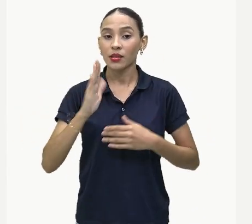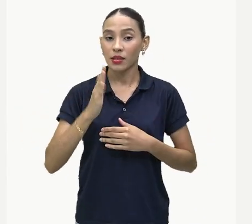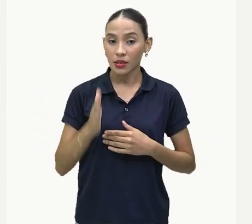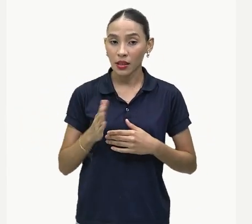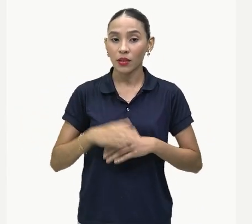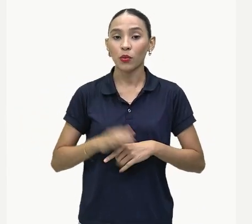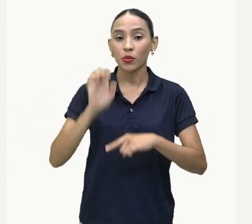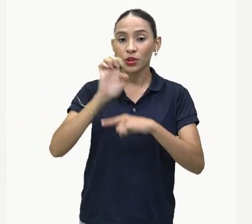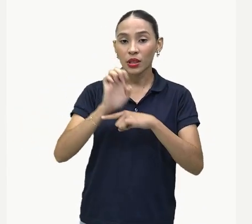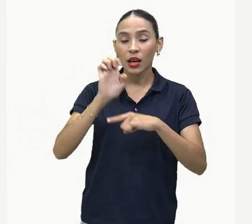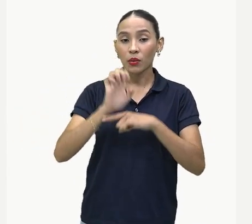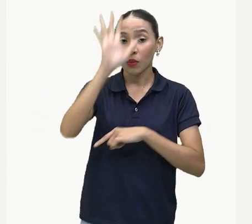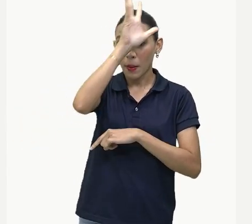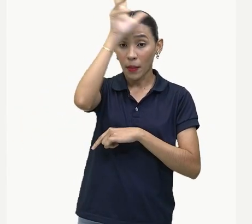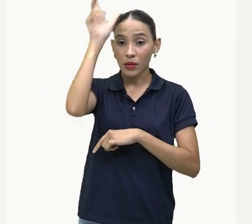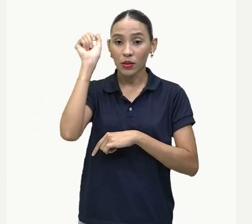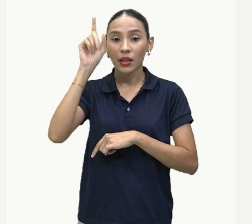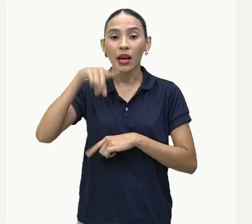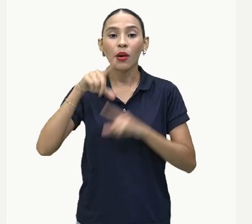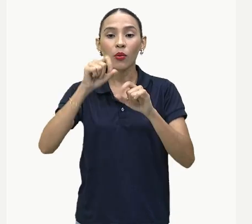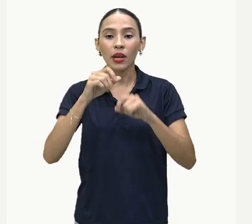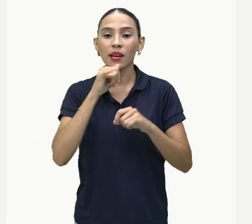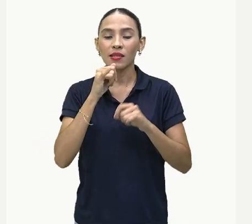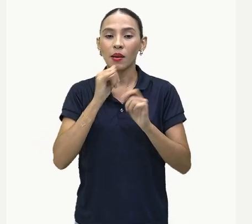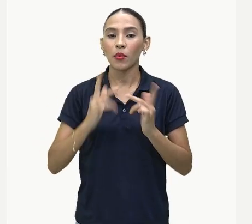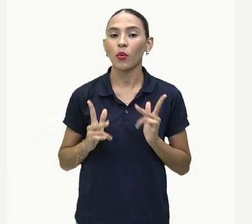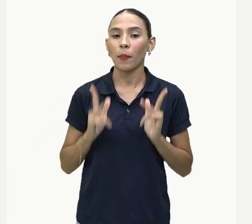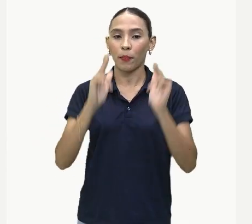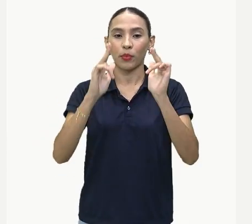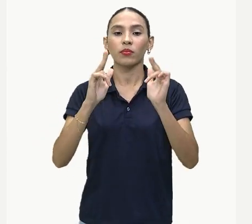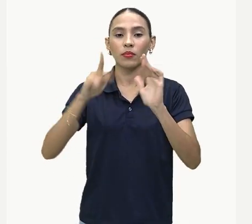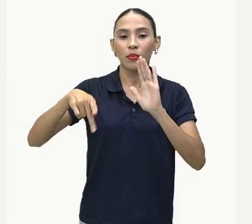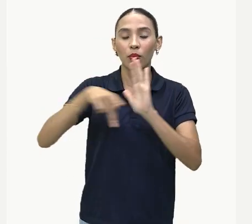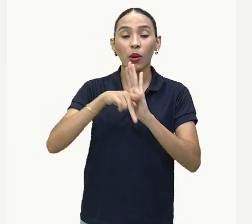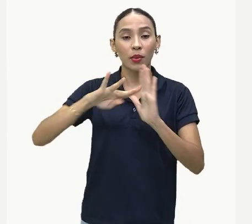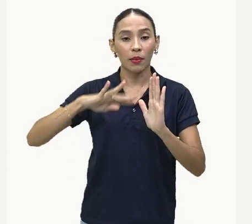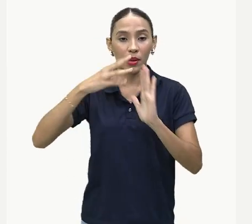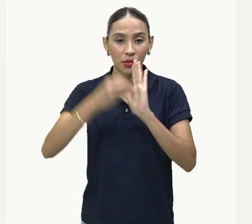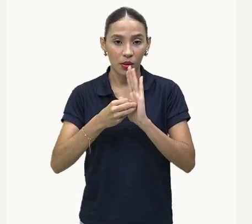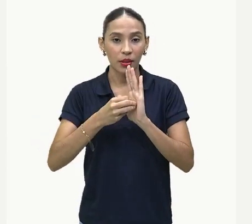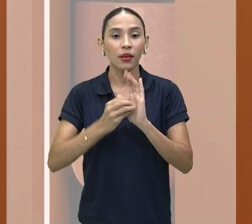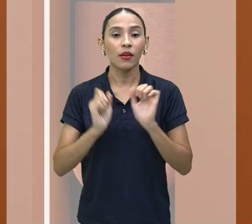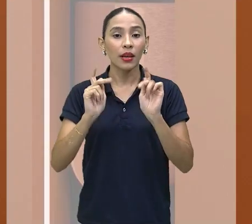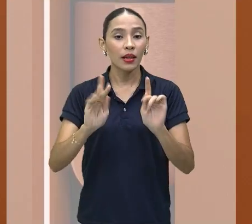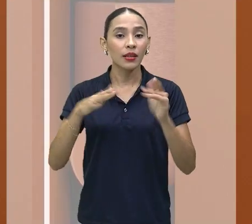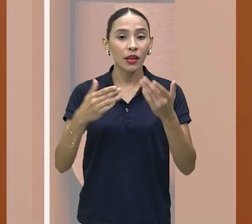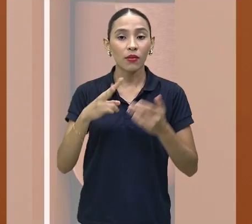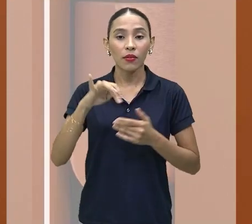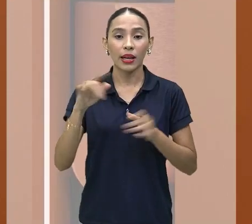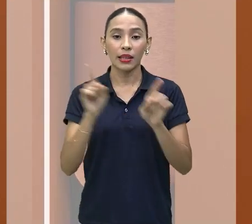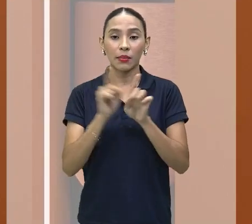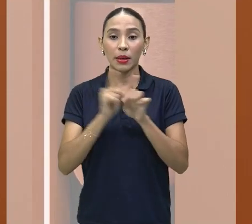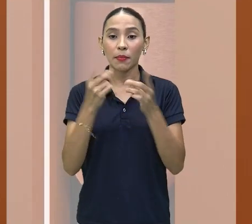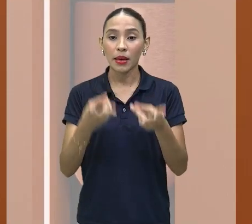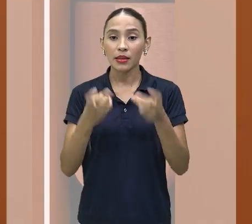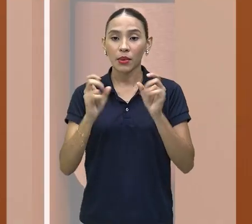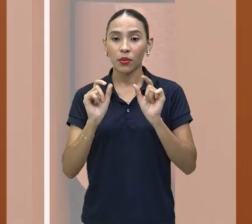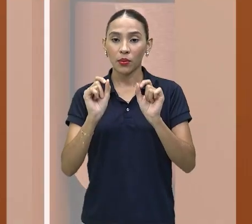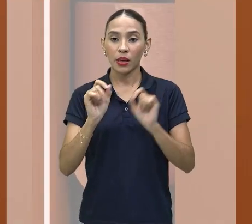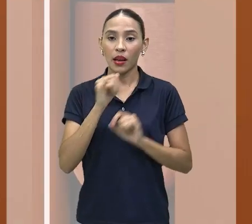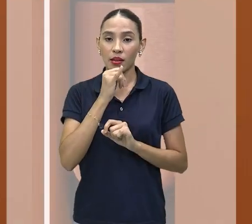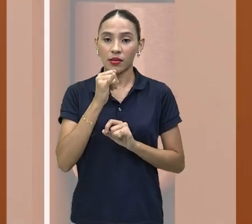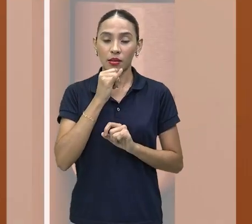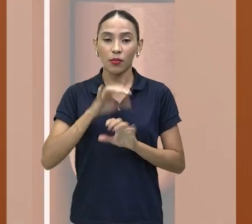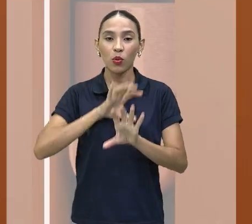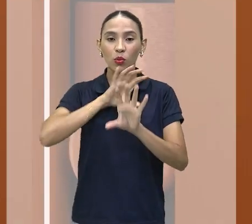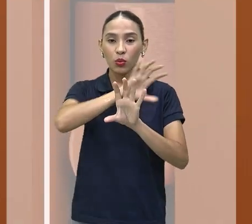o estado do Amazonas ele é um recorte da Amazônia. E aí a gente vai verificar no